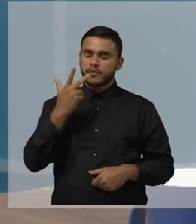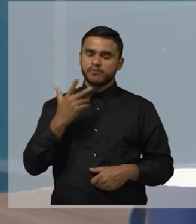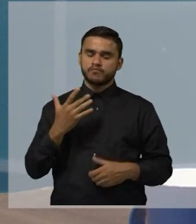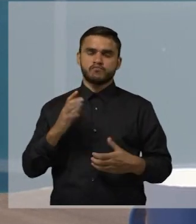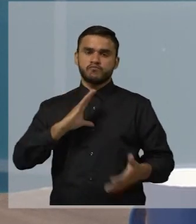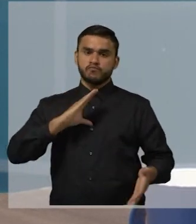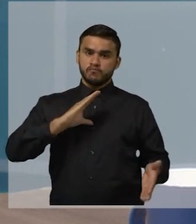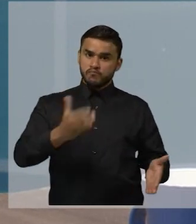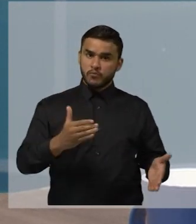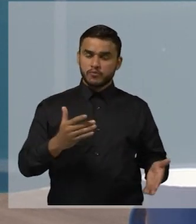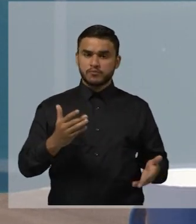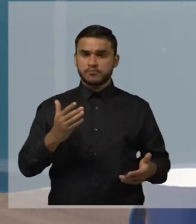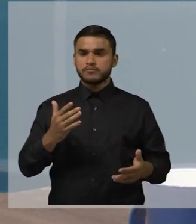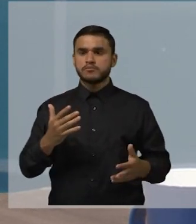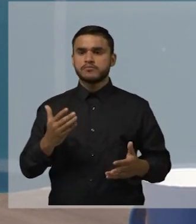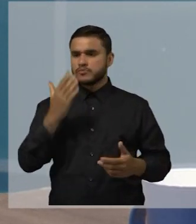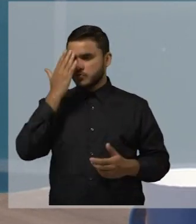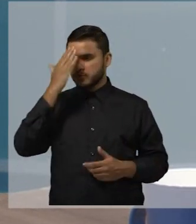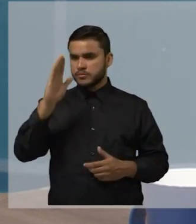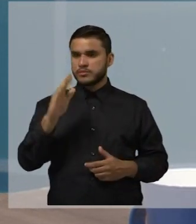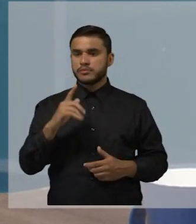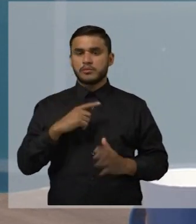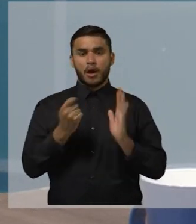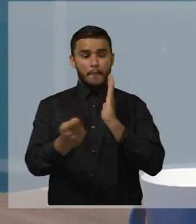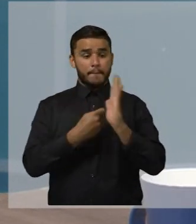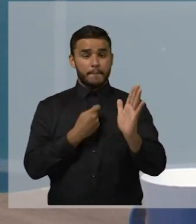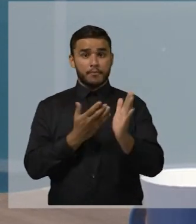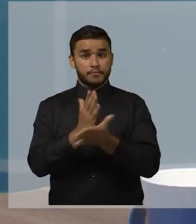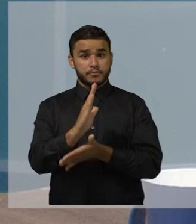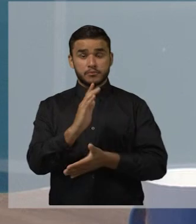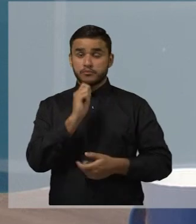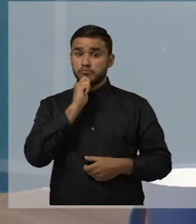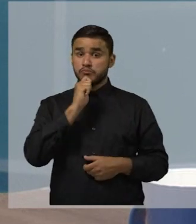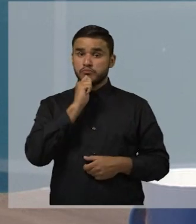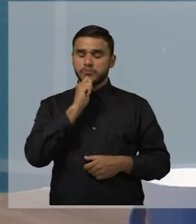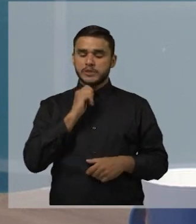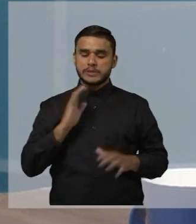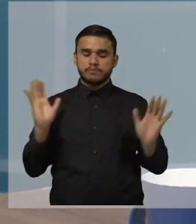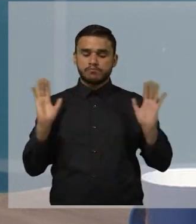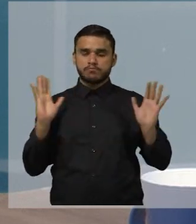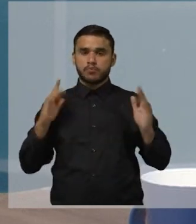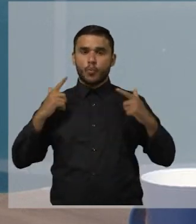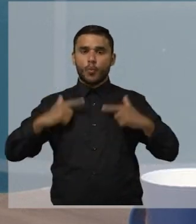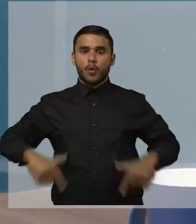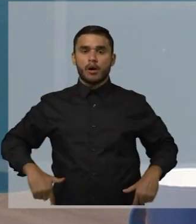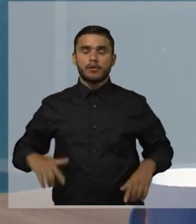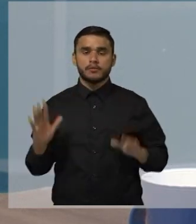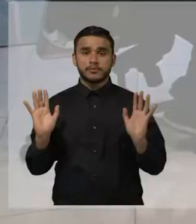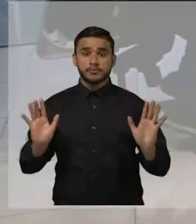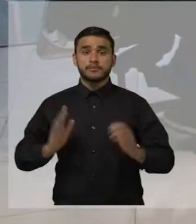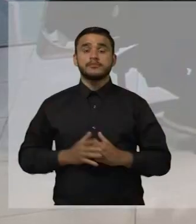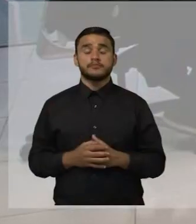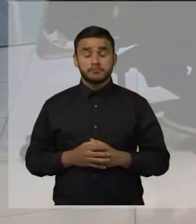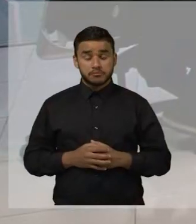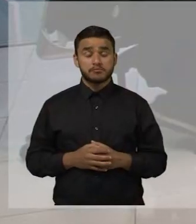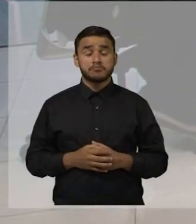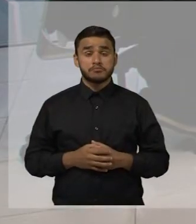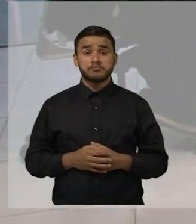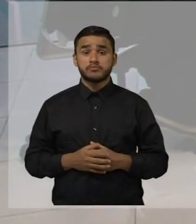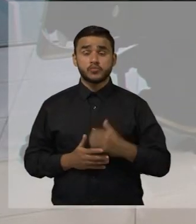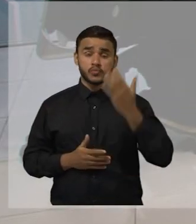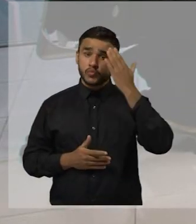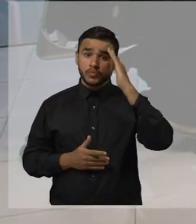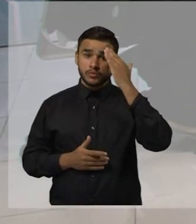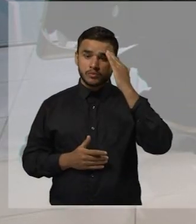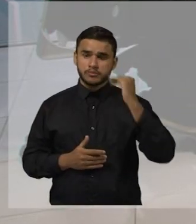Temer não teve a coragem ou o discernimento de sancionar. de uma